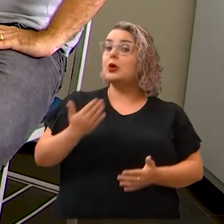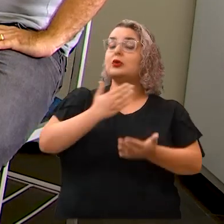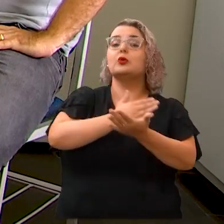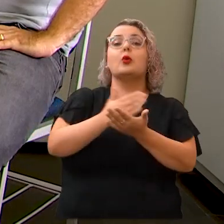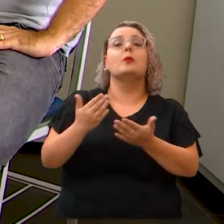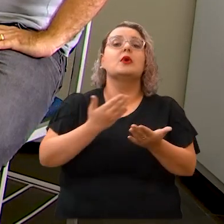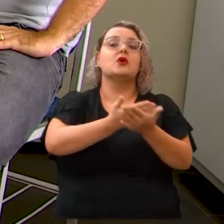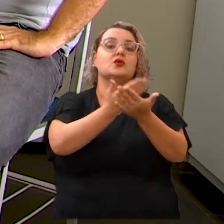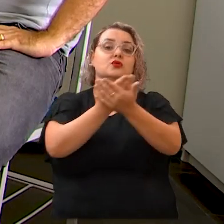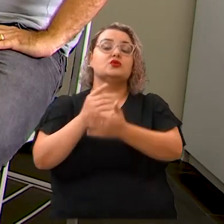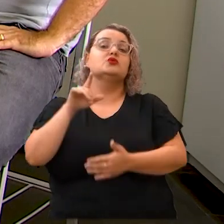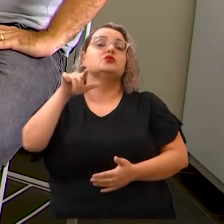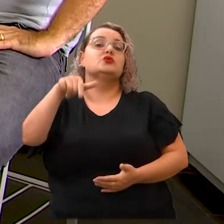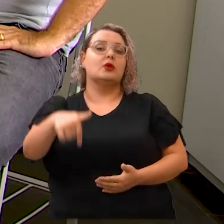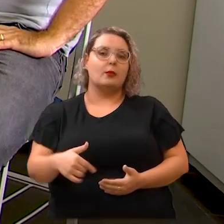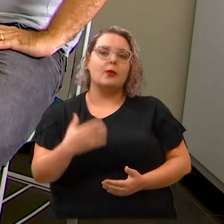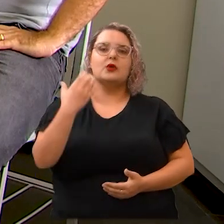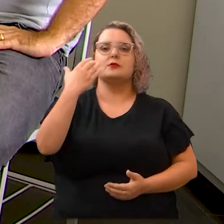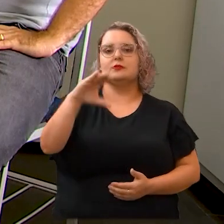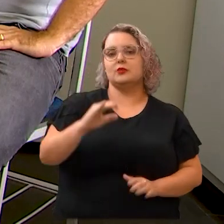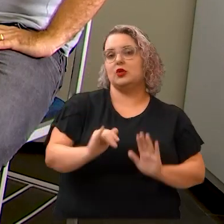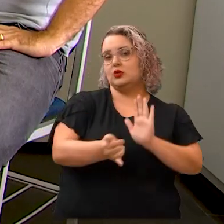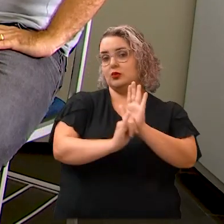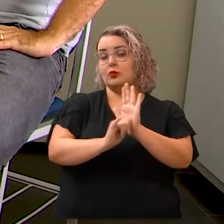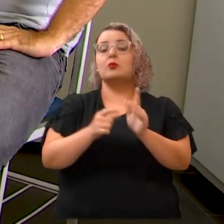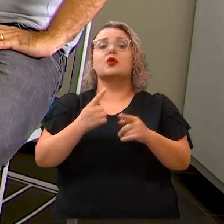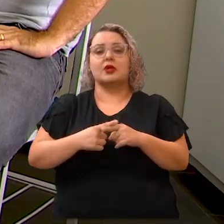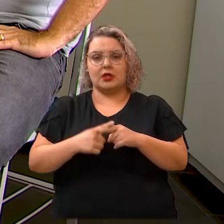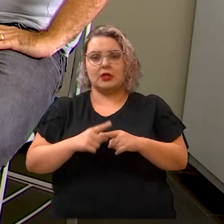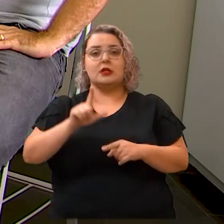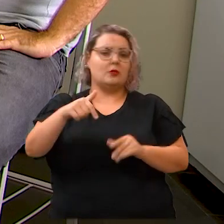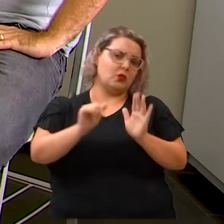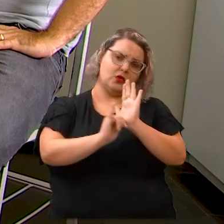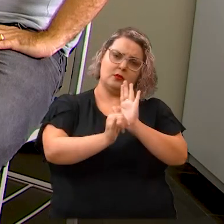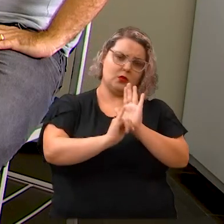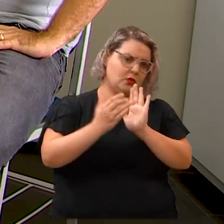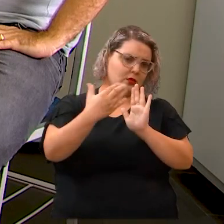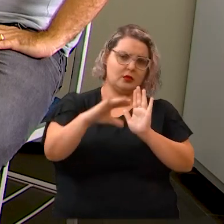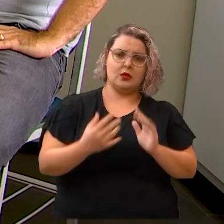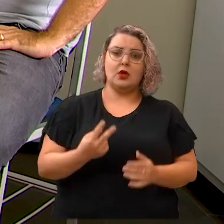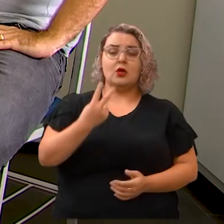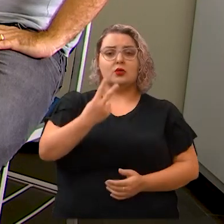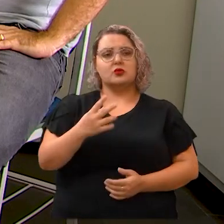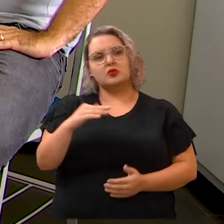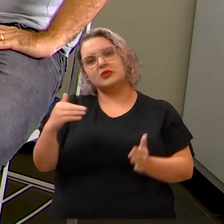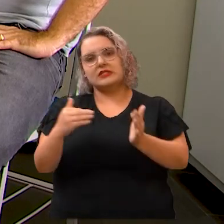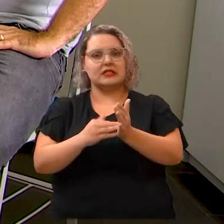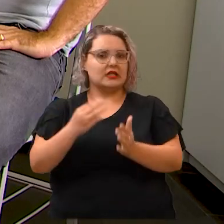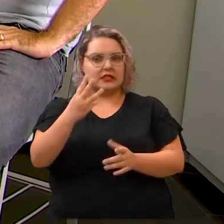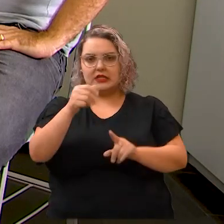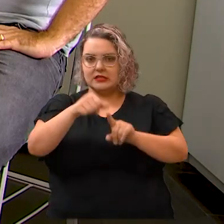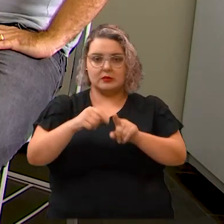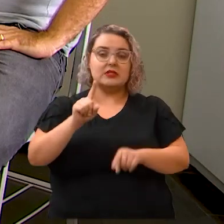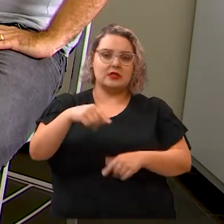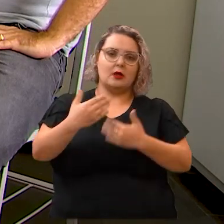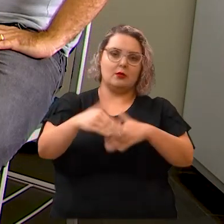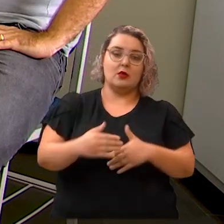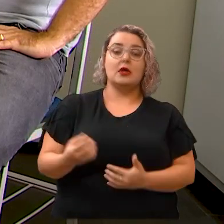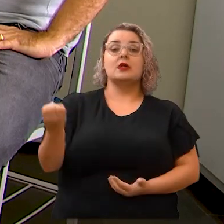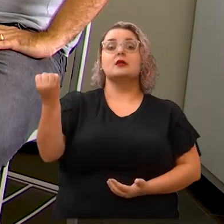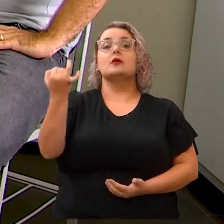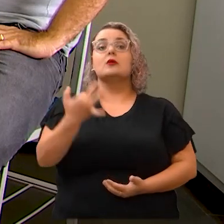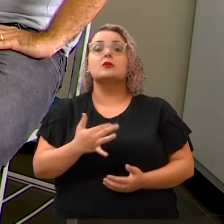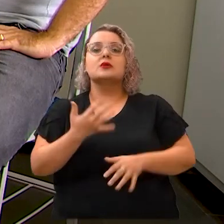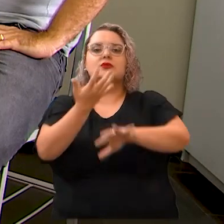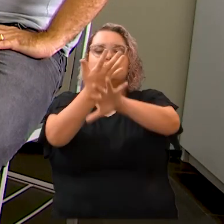você começa a estudar após a publicação do edital porque por quê porque após a publicação do edital Dois a três meses é a prova e